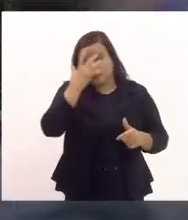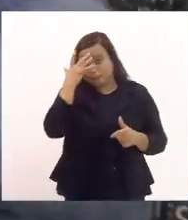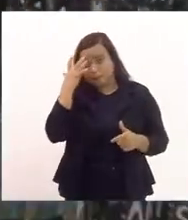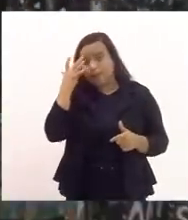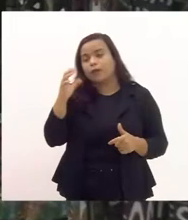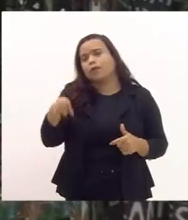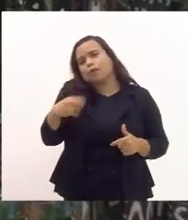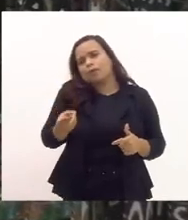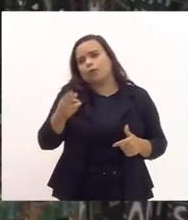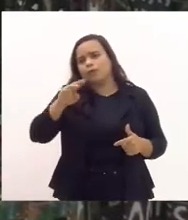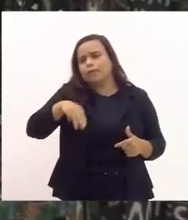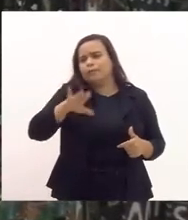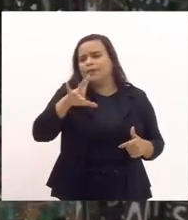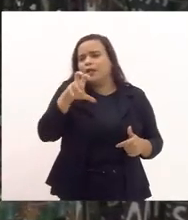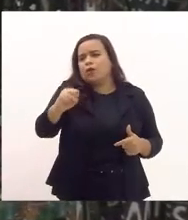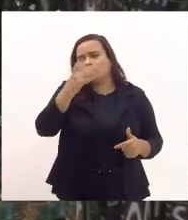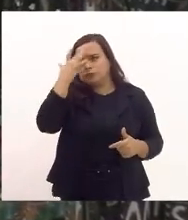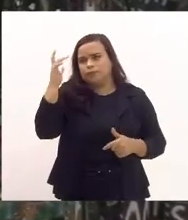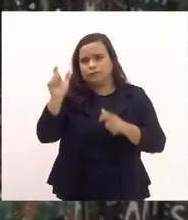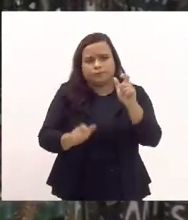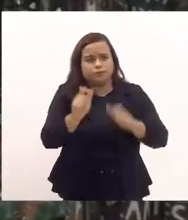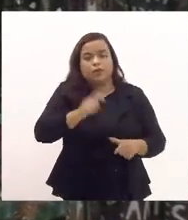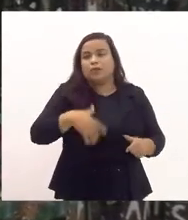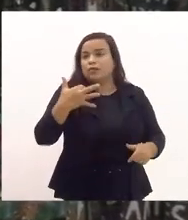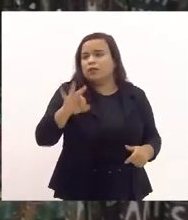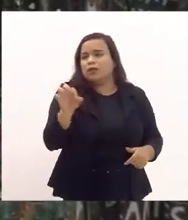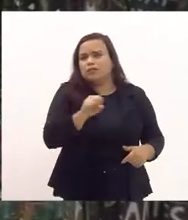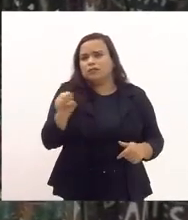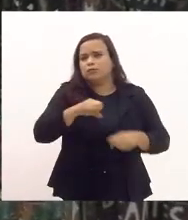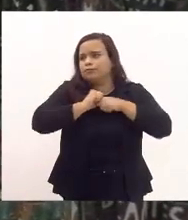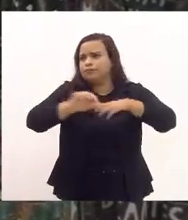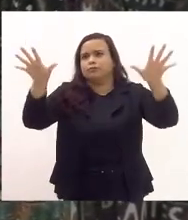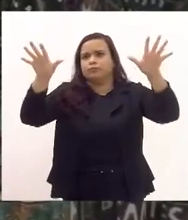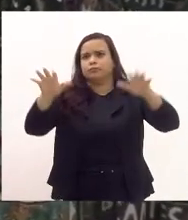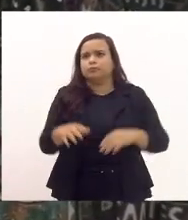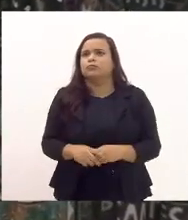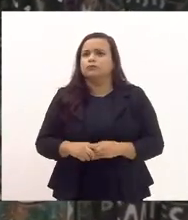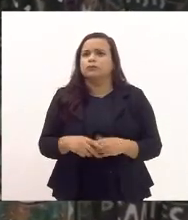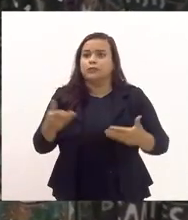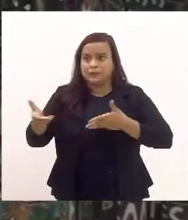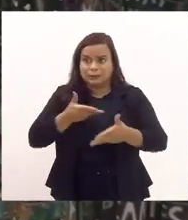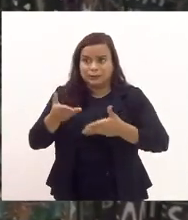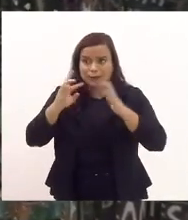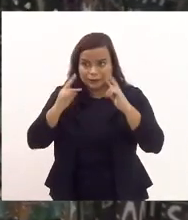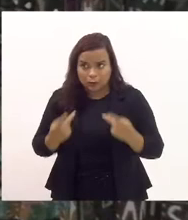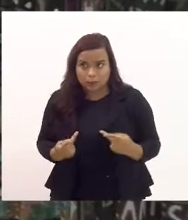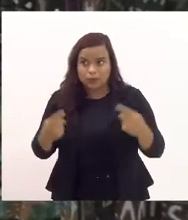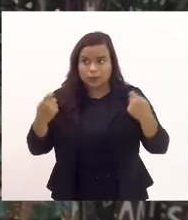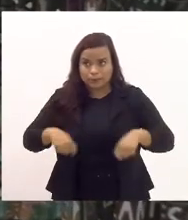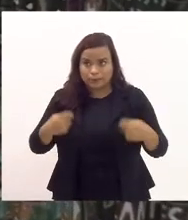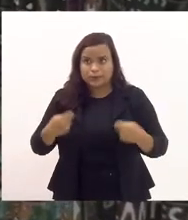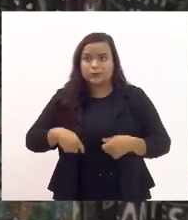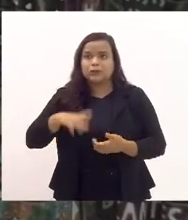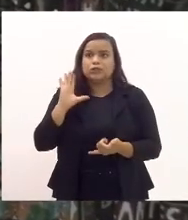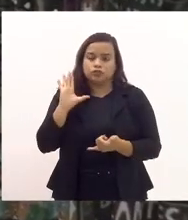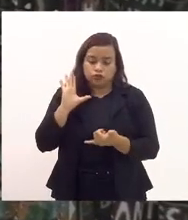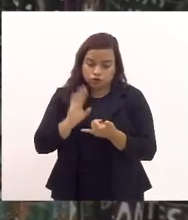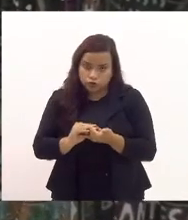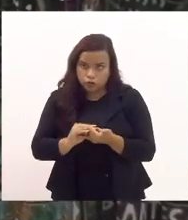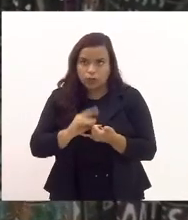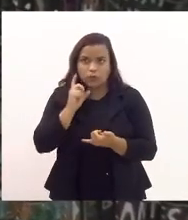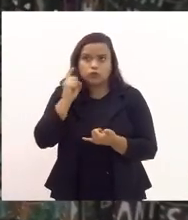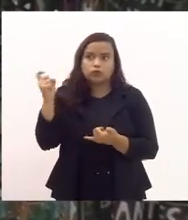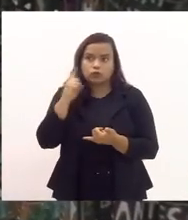pessoas que leva apenas 10 segundos exige interação humana para desligar o alerta